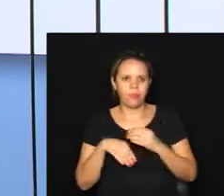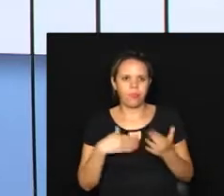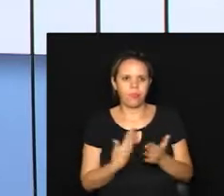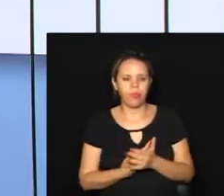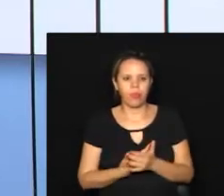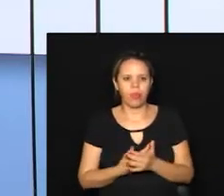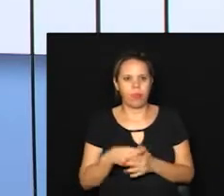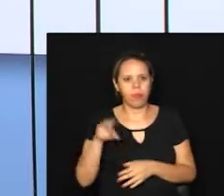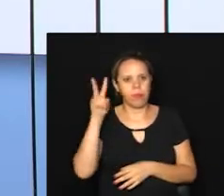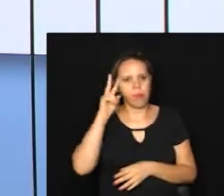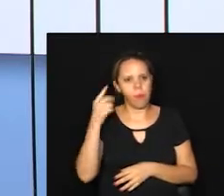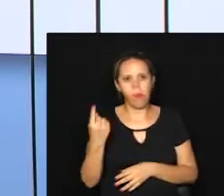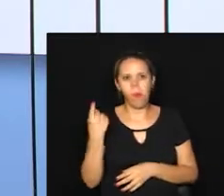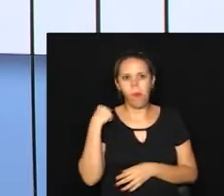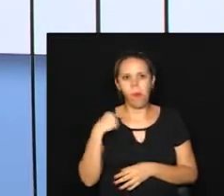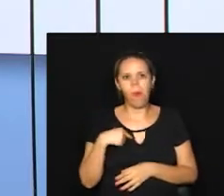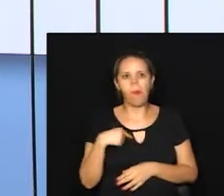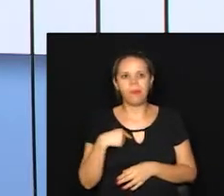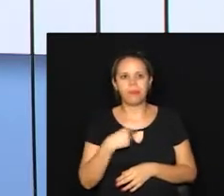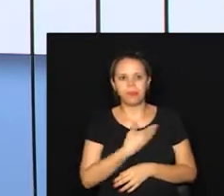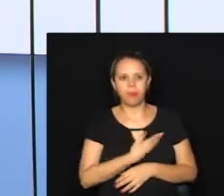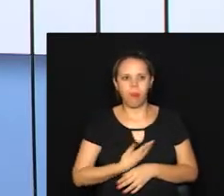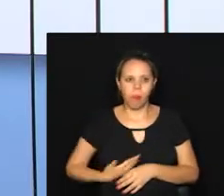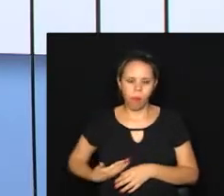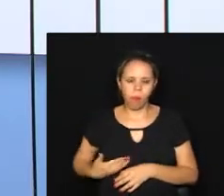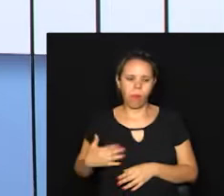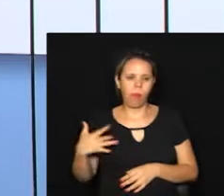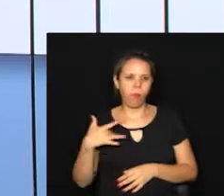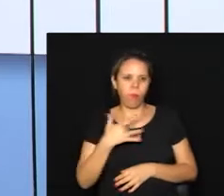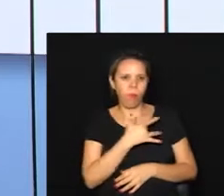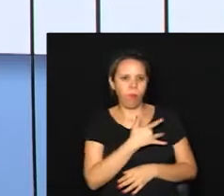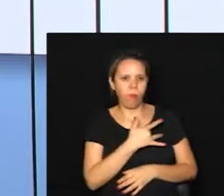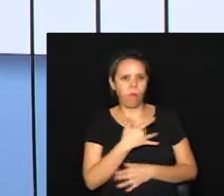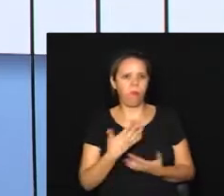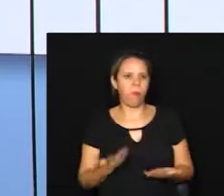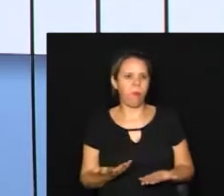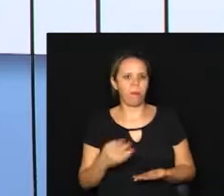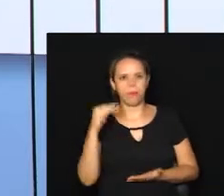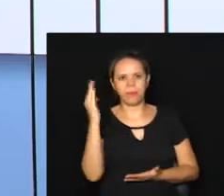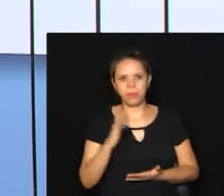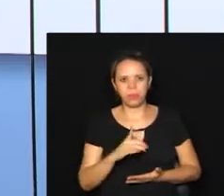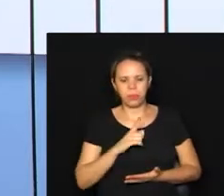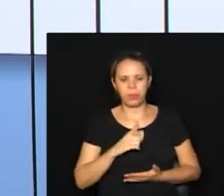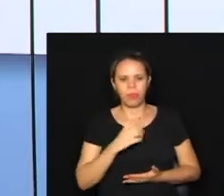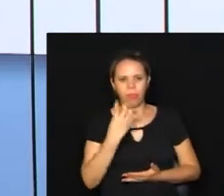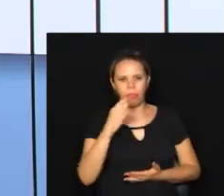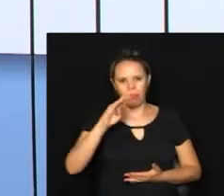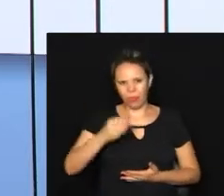última segunda-feira pelas autoridades sanitárias. Olha, no Brasil nós temos